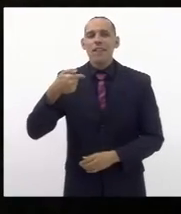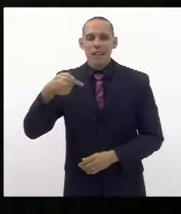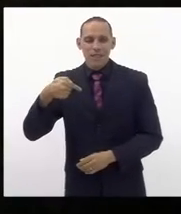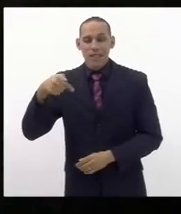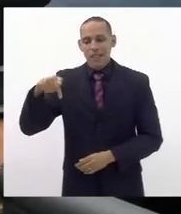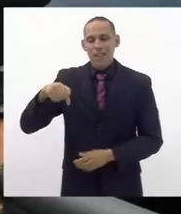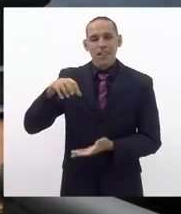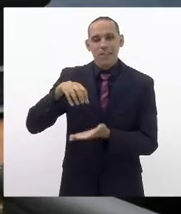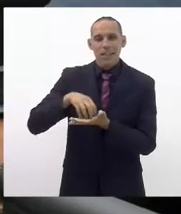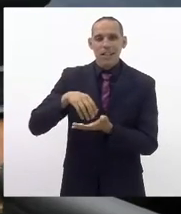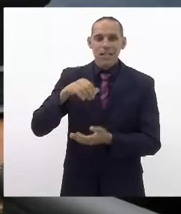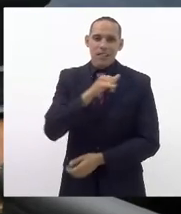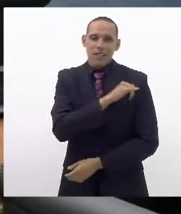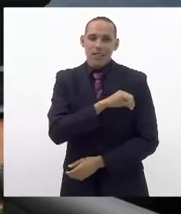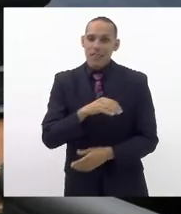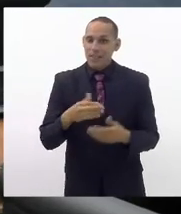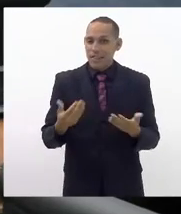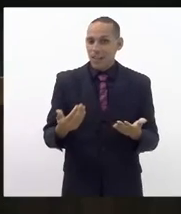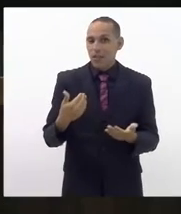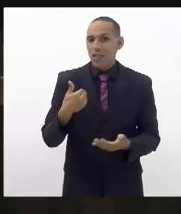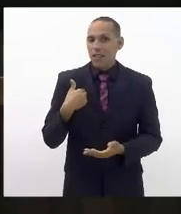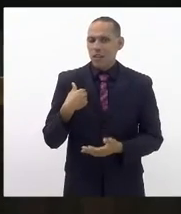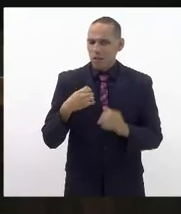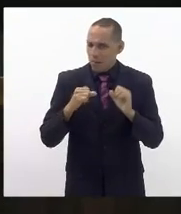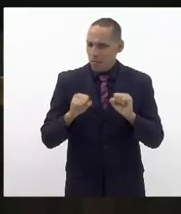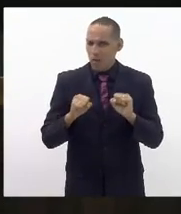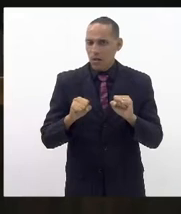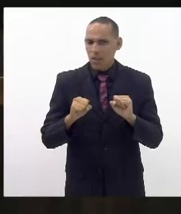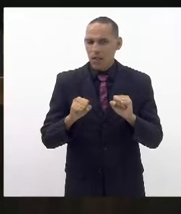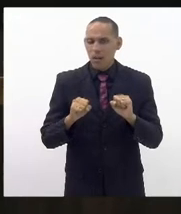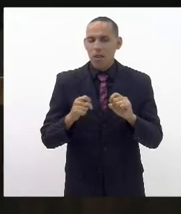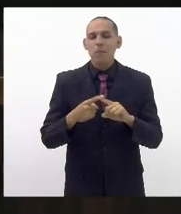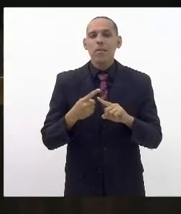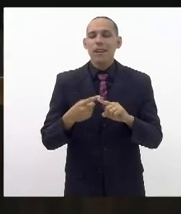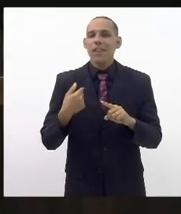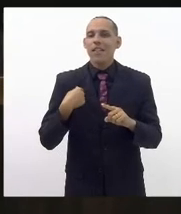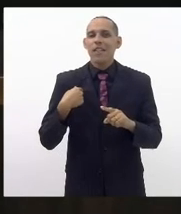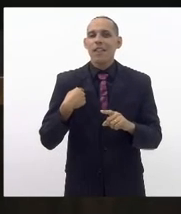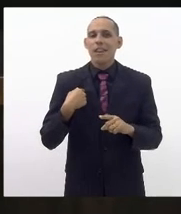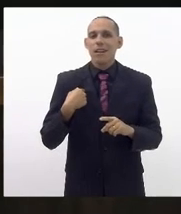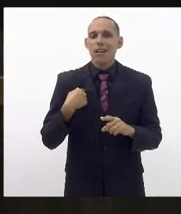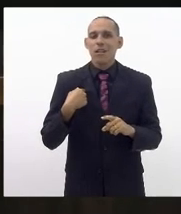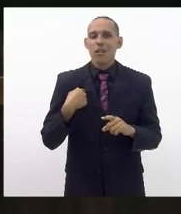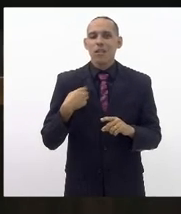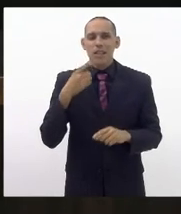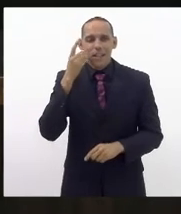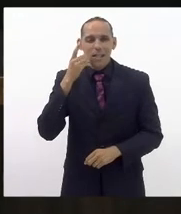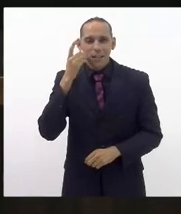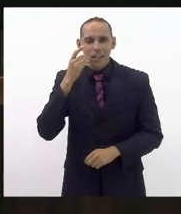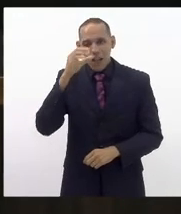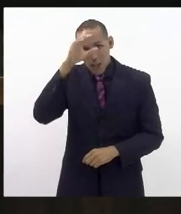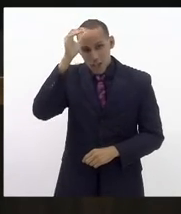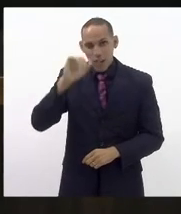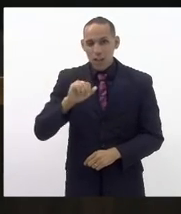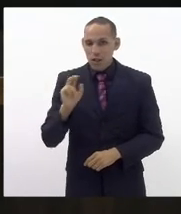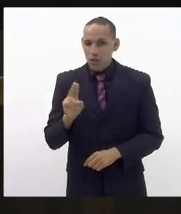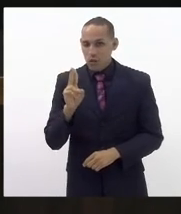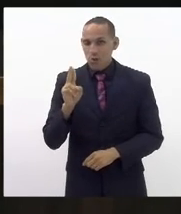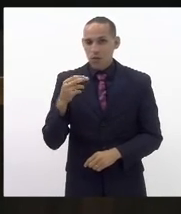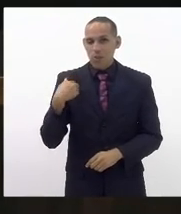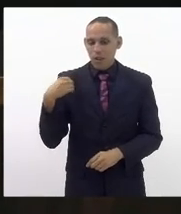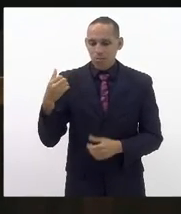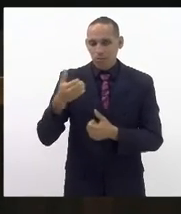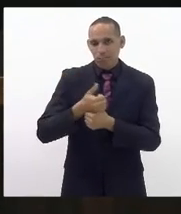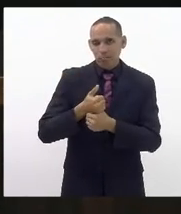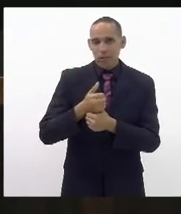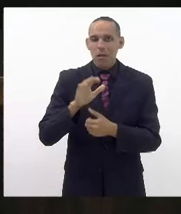no centro do Rio. Então, eu posso fazer, é por conta que eu fiquei para a deputada Tiaju, eu queria fazer um